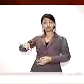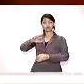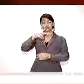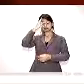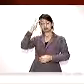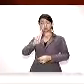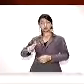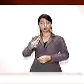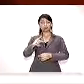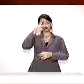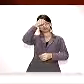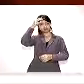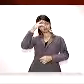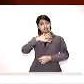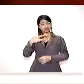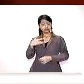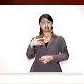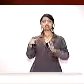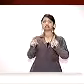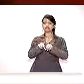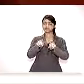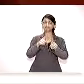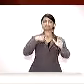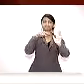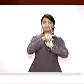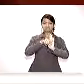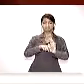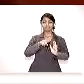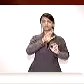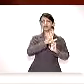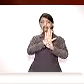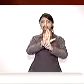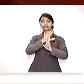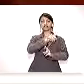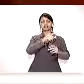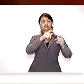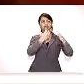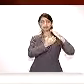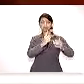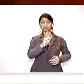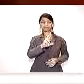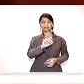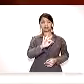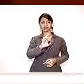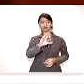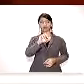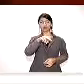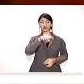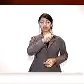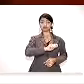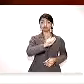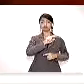de Saúde em exame também representação intentada pela protecon associação de Defesa do